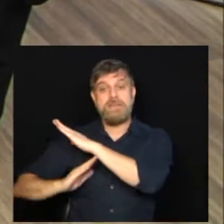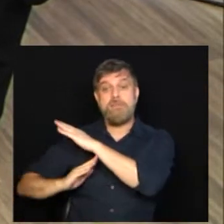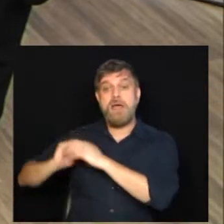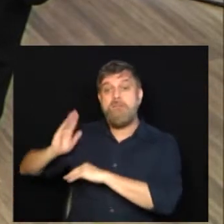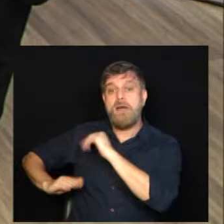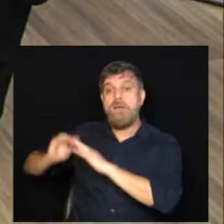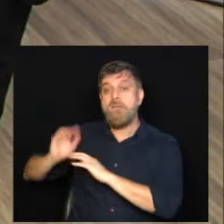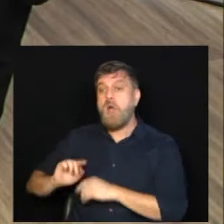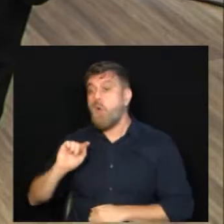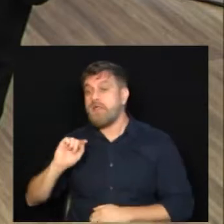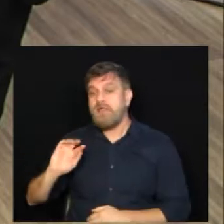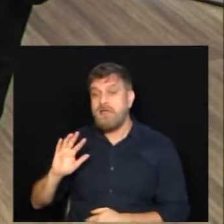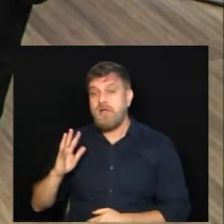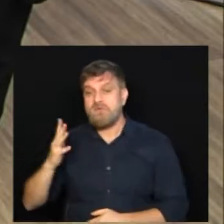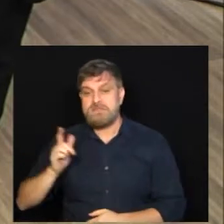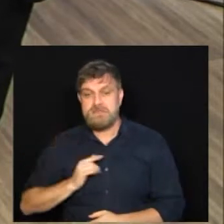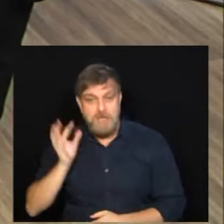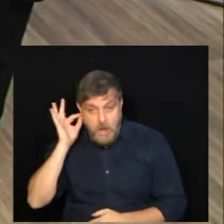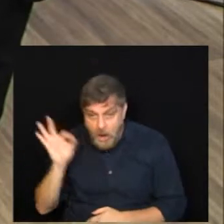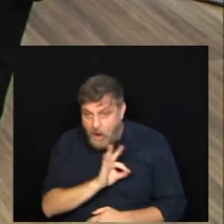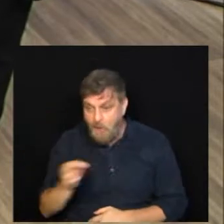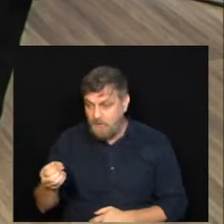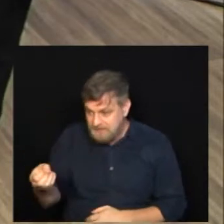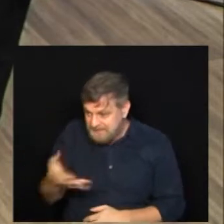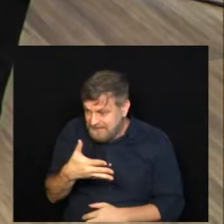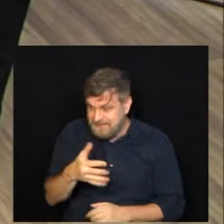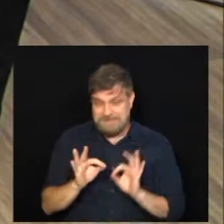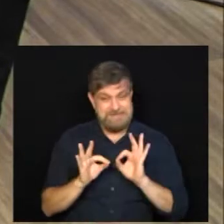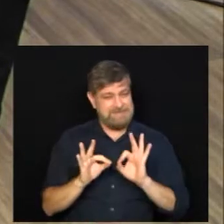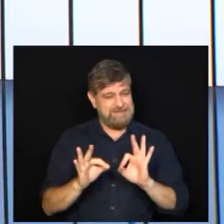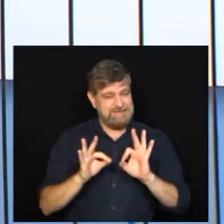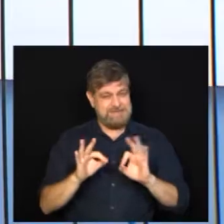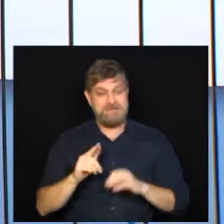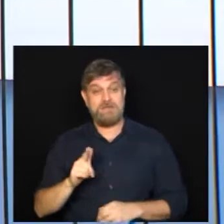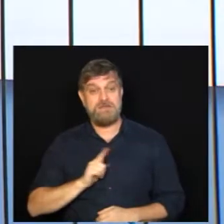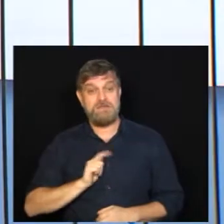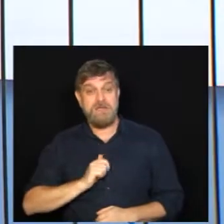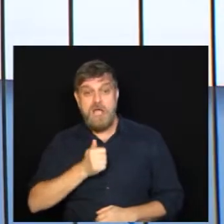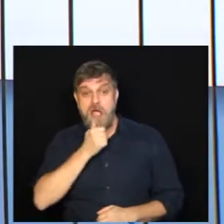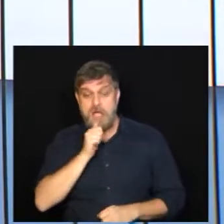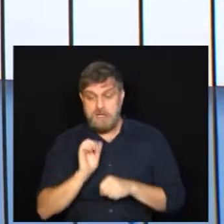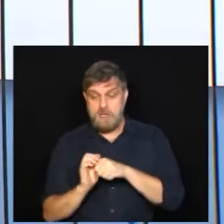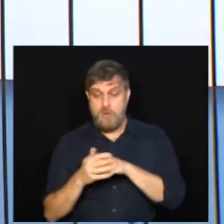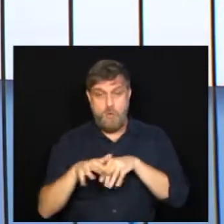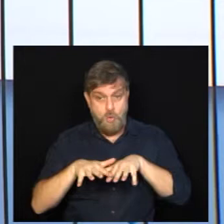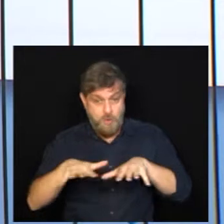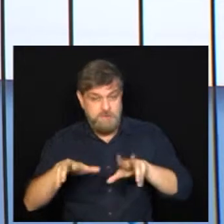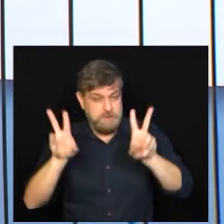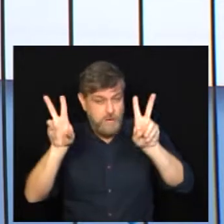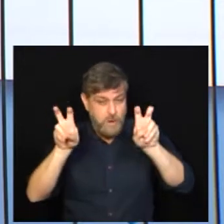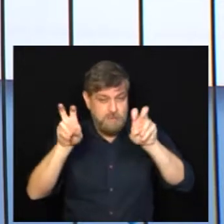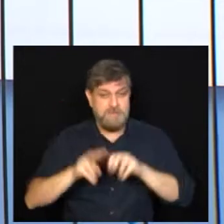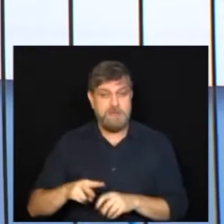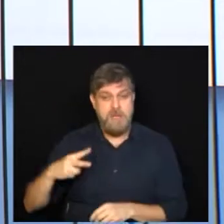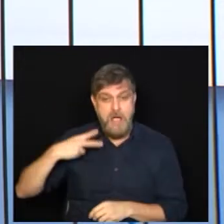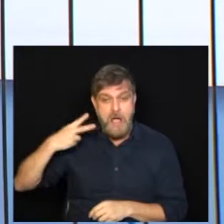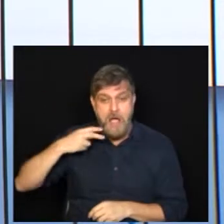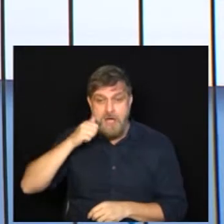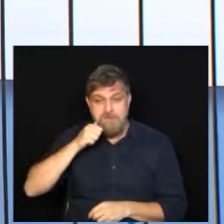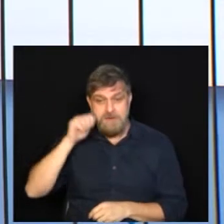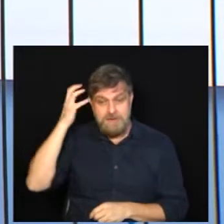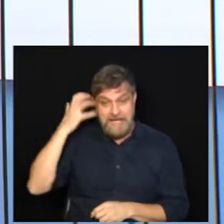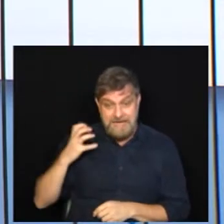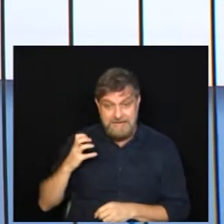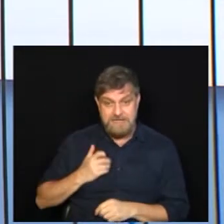Legislativo. E começando com uma ótima notícia. É uma boa notícia ainda sobre a Covid-19. A vereadora Guida